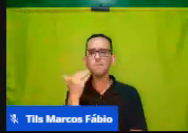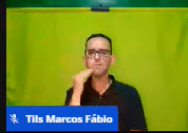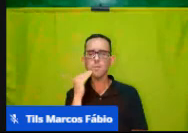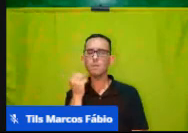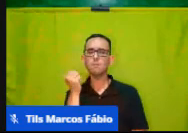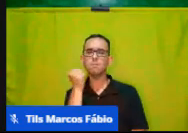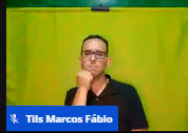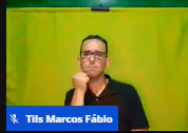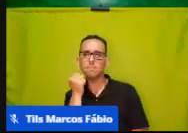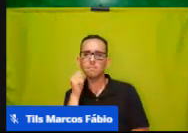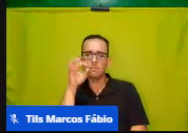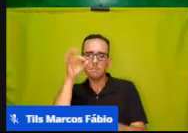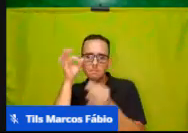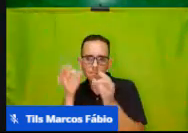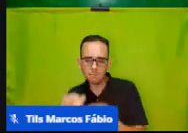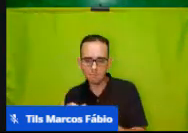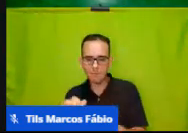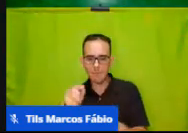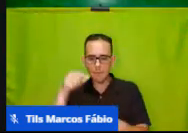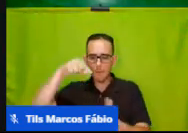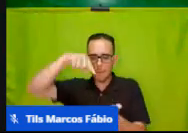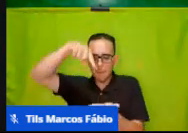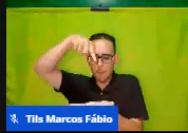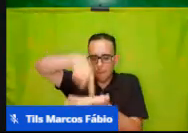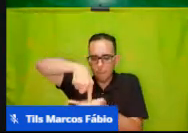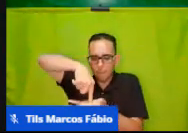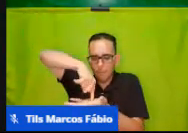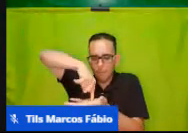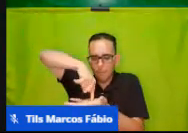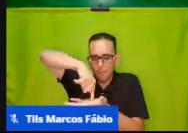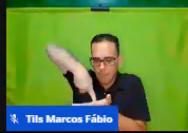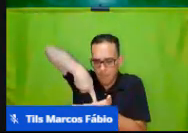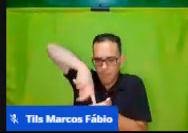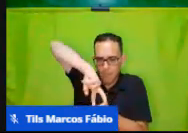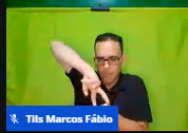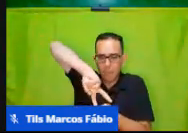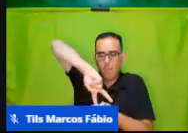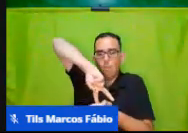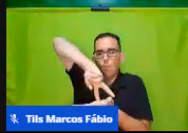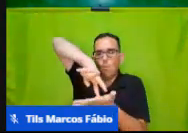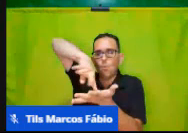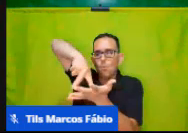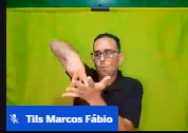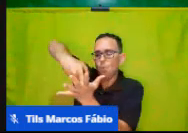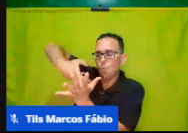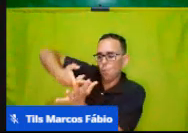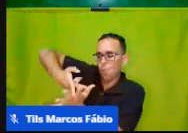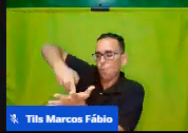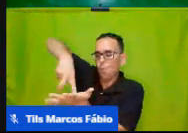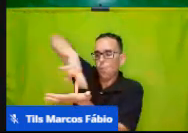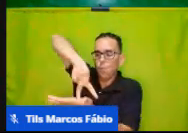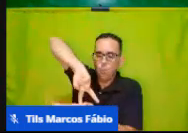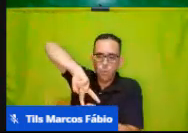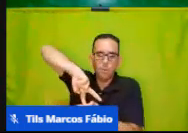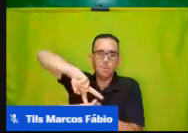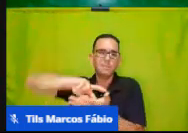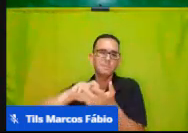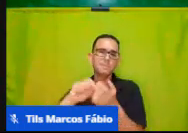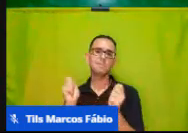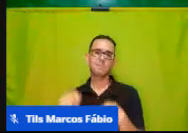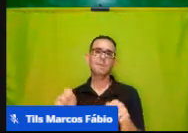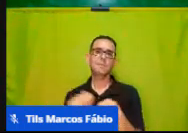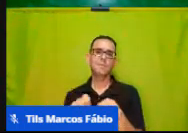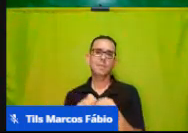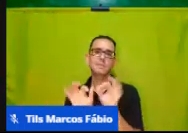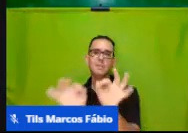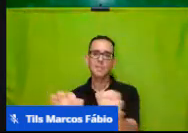furava e fazia a marcação, e ele conseguiu construir os círculos com aquele compasso artesanal que ele fez. E